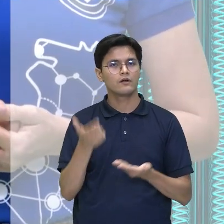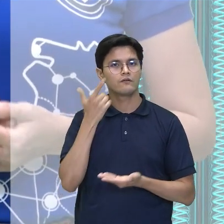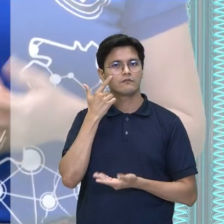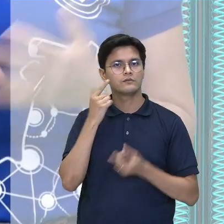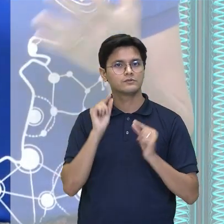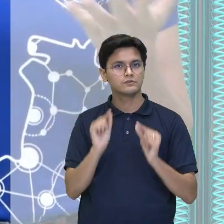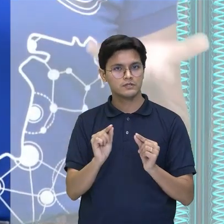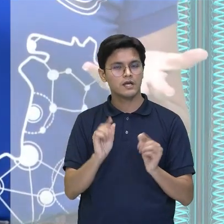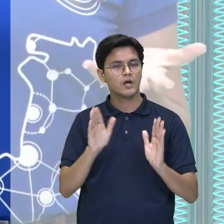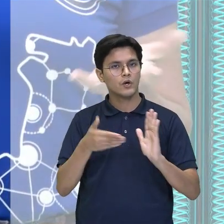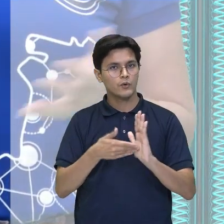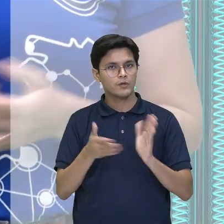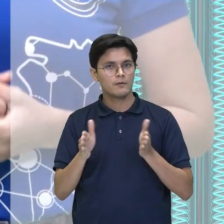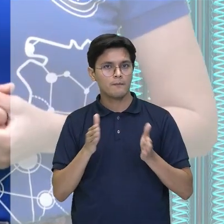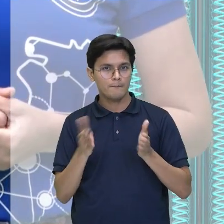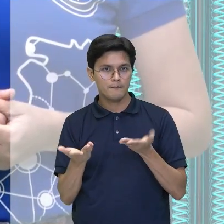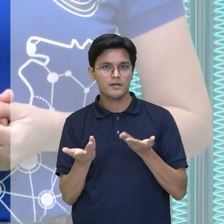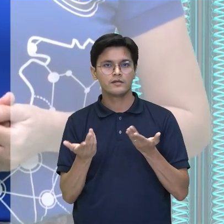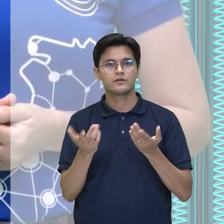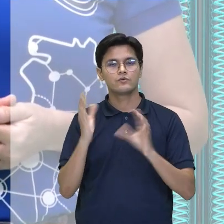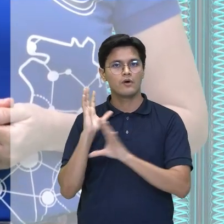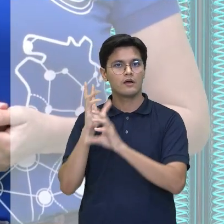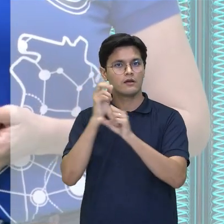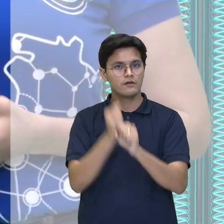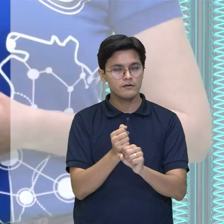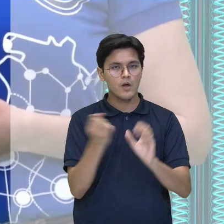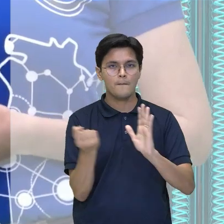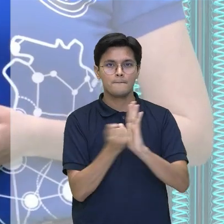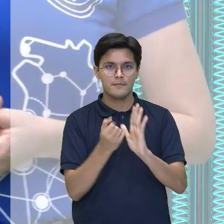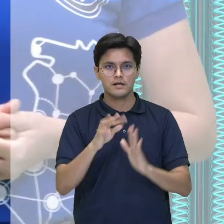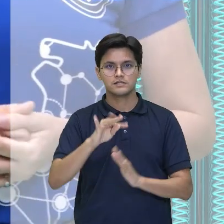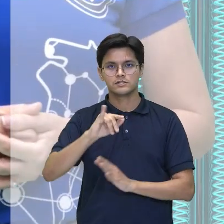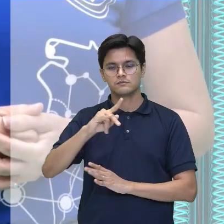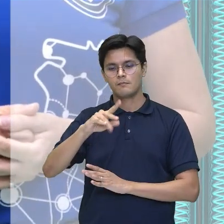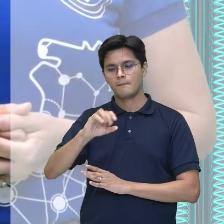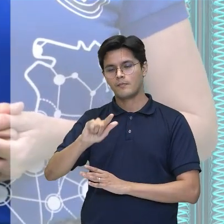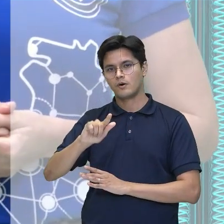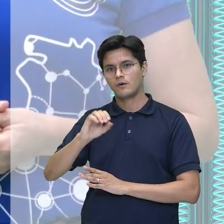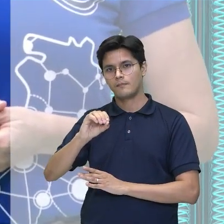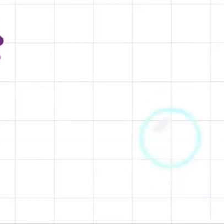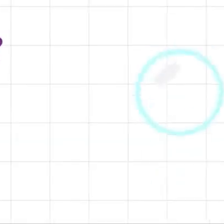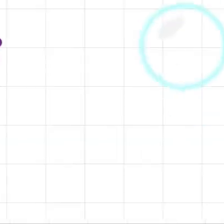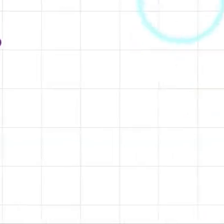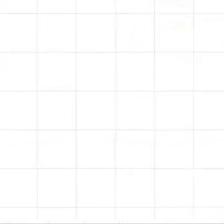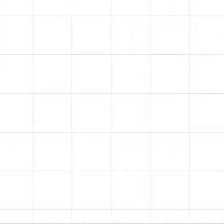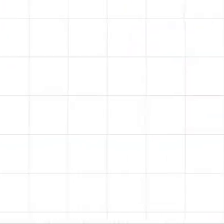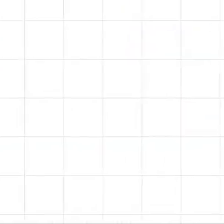da nossa revisão, as marcas tipográficas e algumas estratégias de leitura.